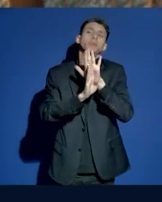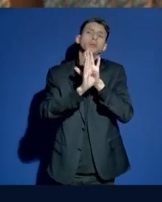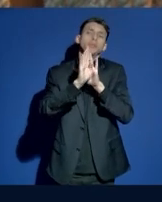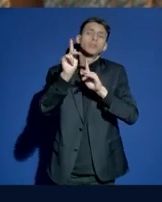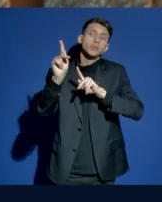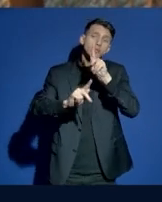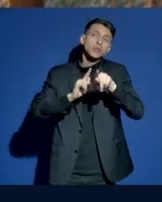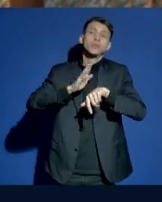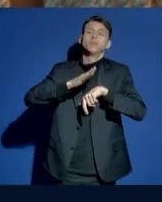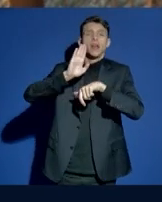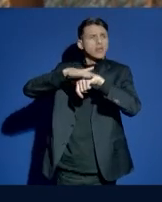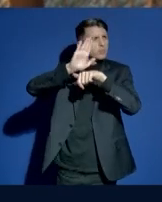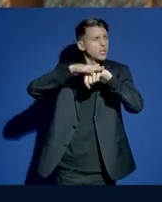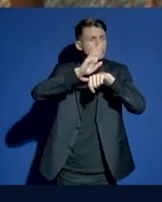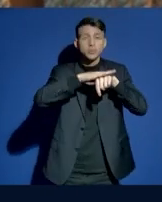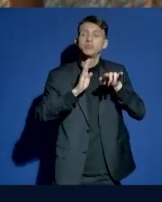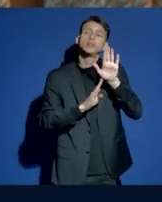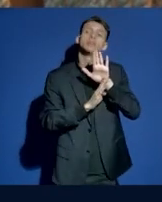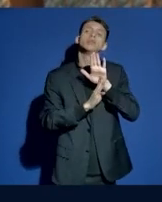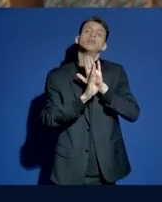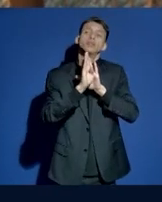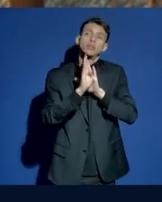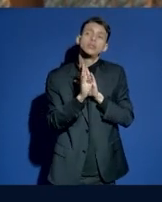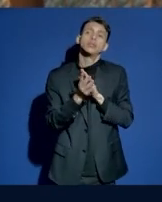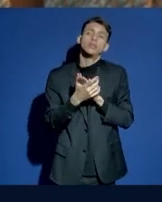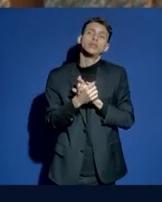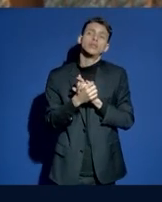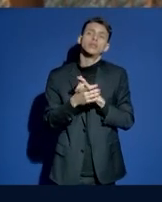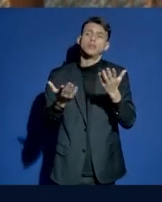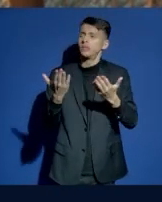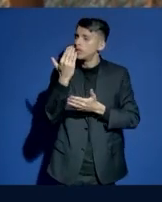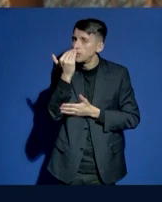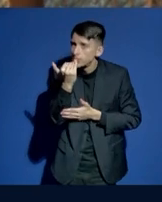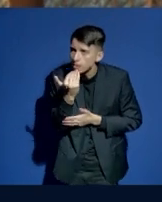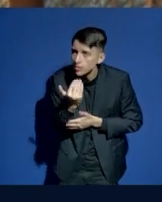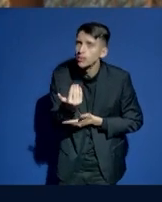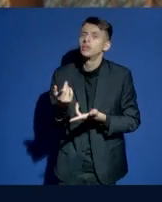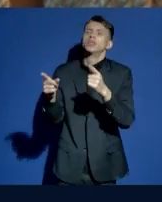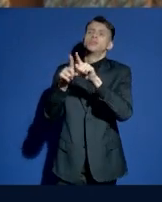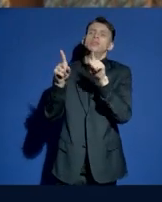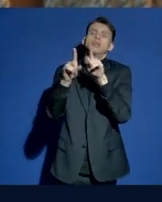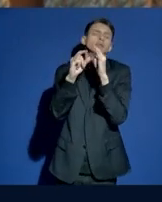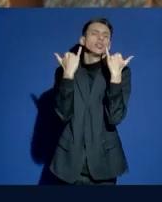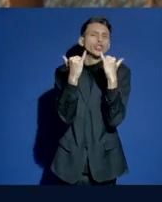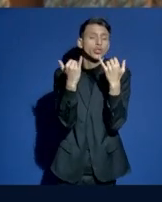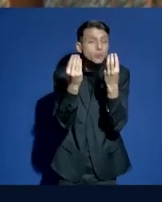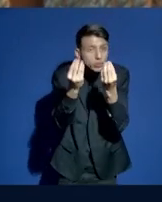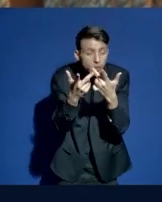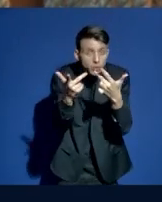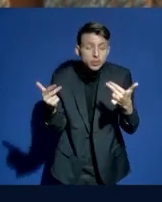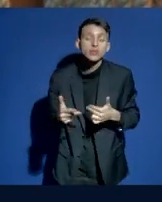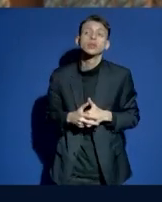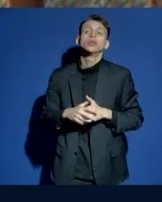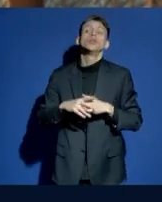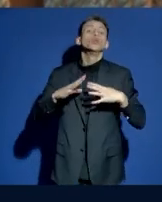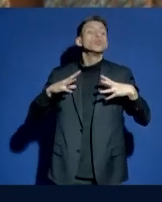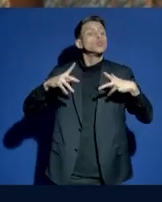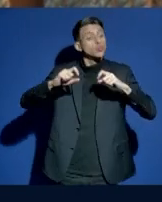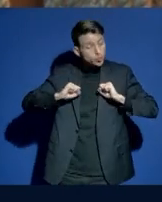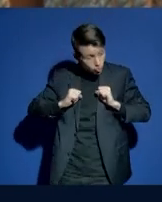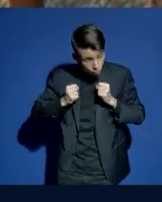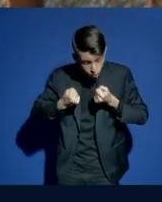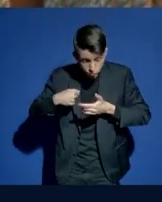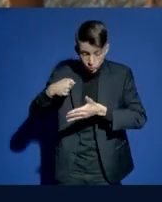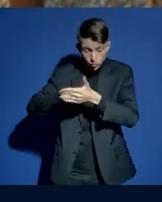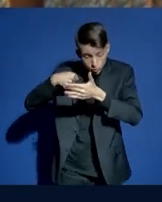e então consequência disso o crescimento da demanda por alimentos por combustíveis por energia Enfim então tudo que a gente puder fazer